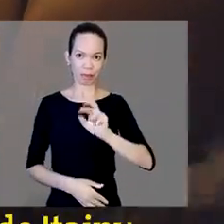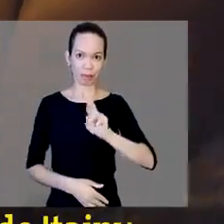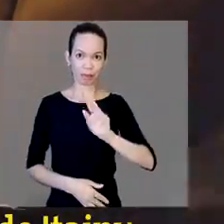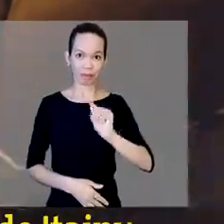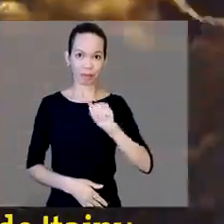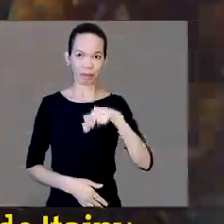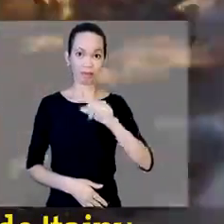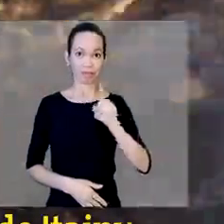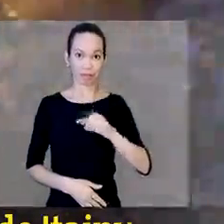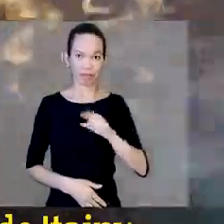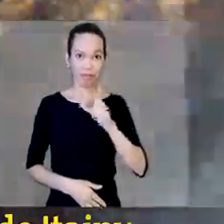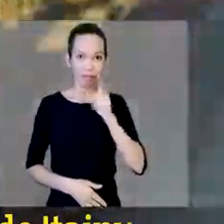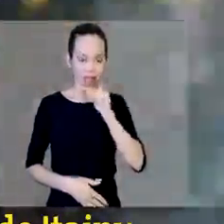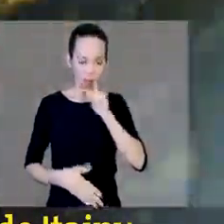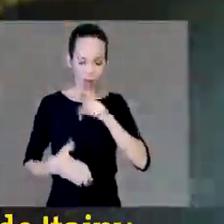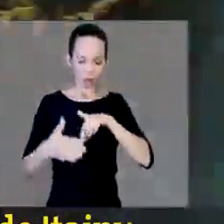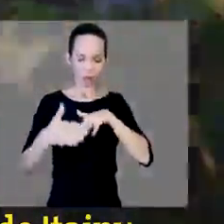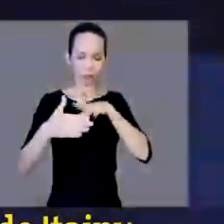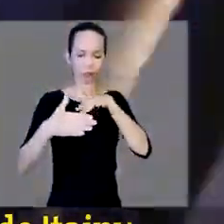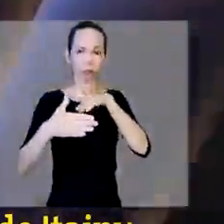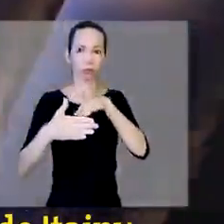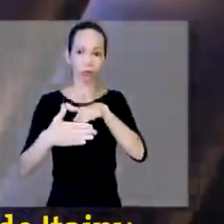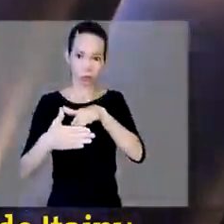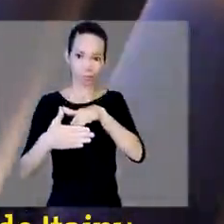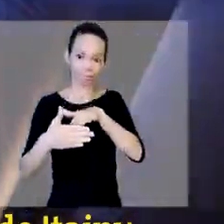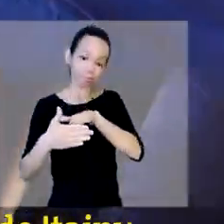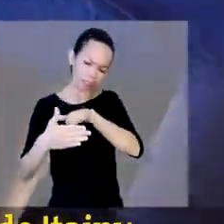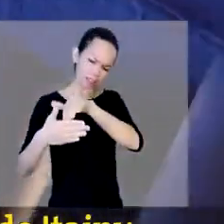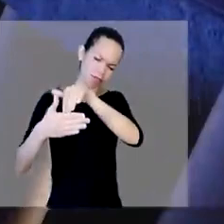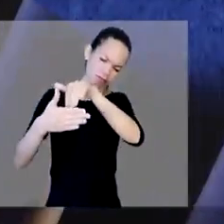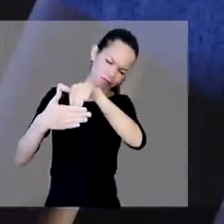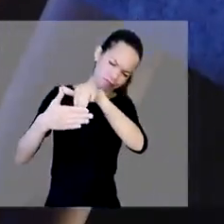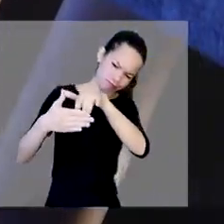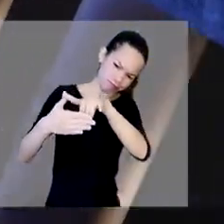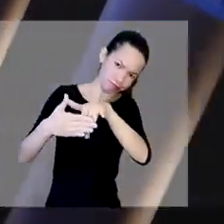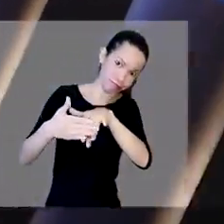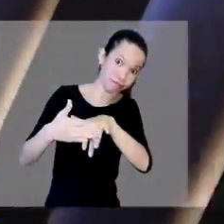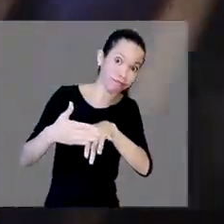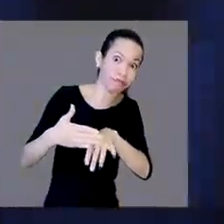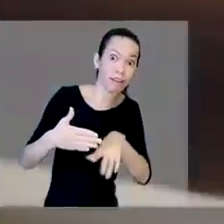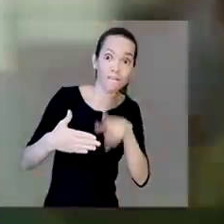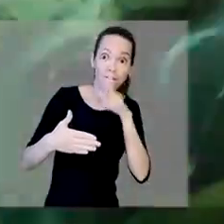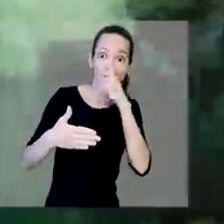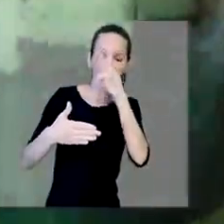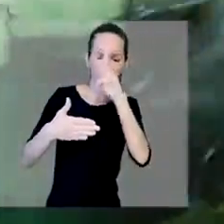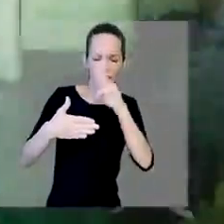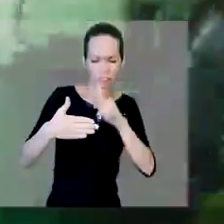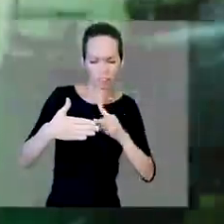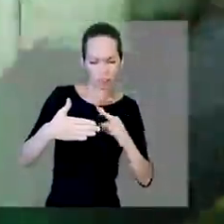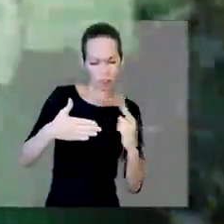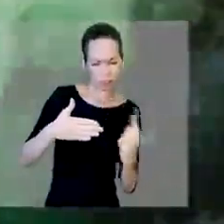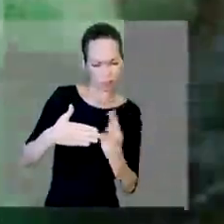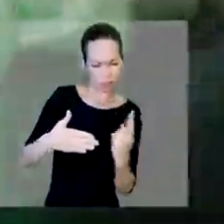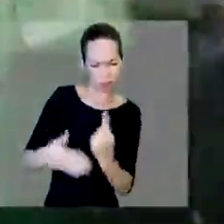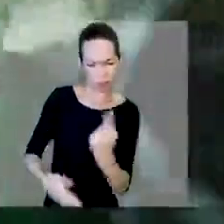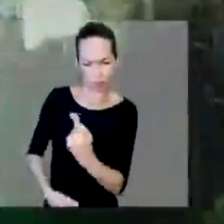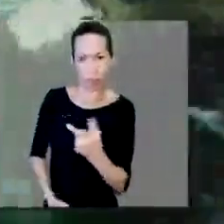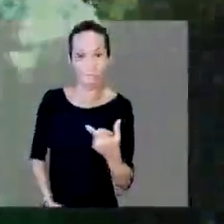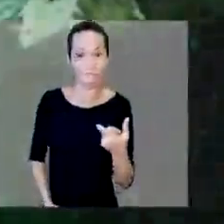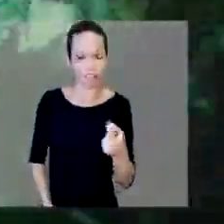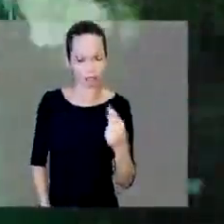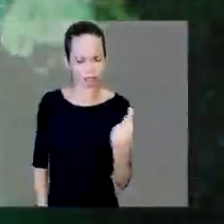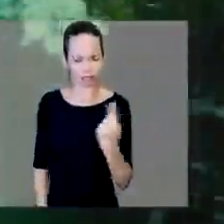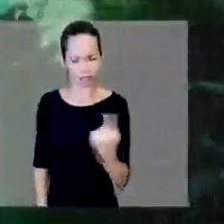A água do Rio Paraná é represada no reservatório de Itaipu. Ao chegar na barragem, desce com força e movimenta as